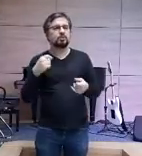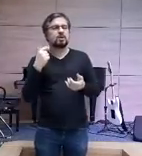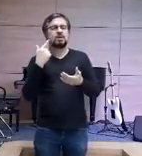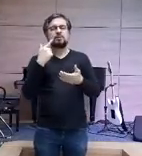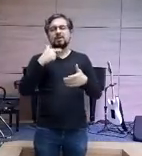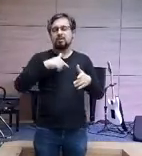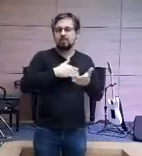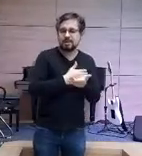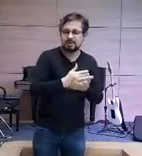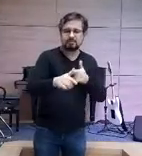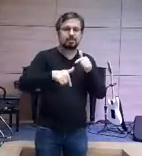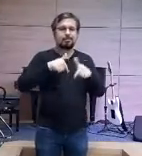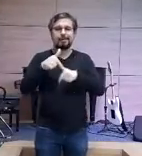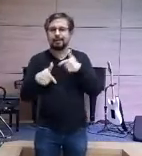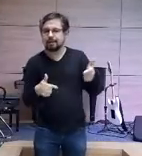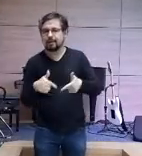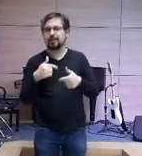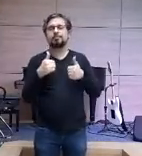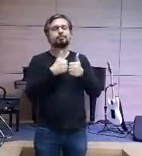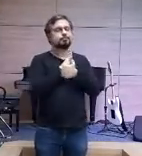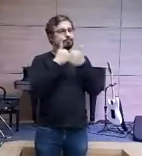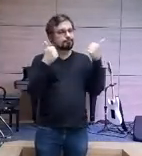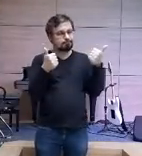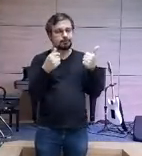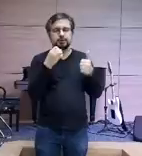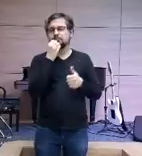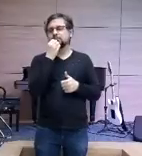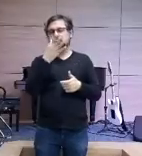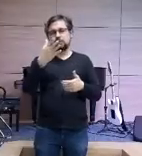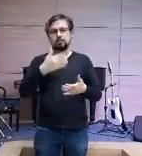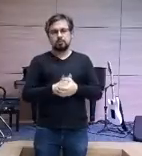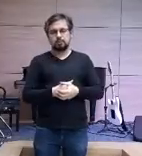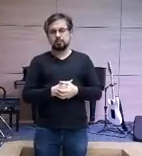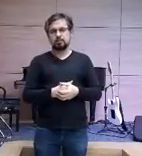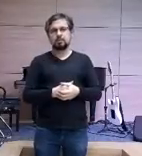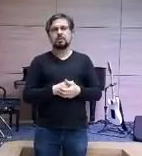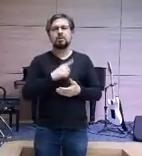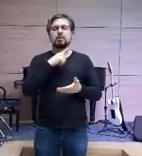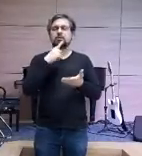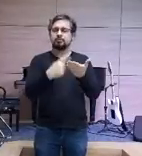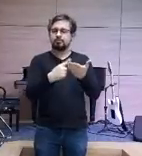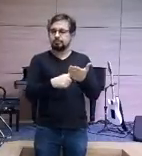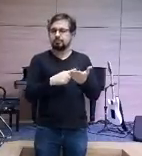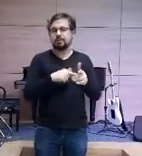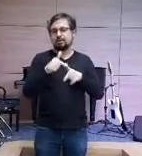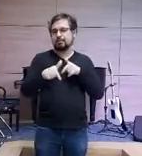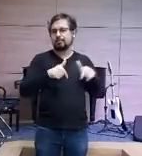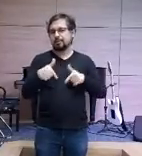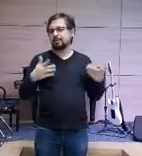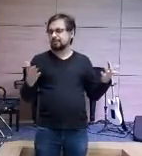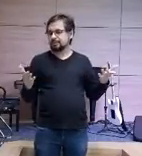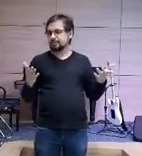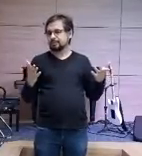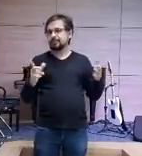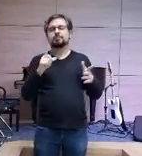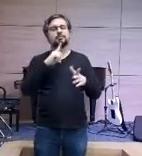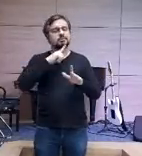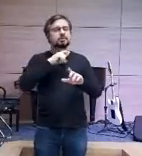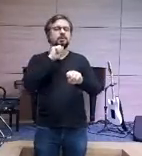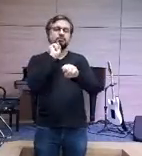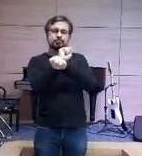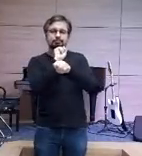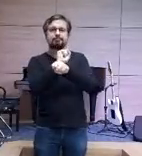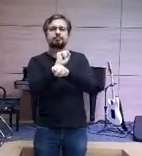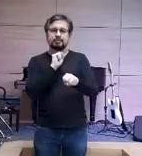fez um concurso e próximo ali tá próximo você contratado ou então é uma proposta de emprego há uma